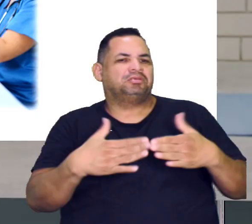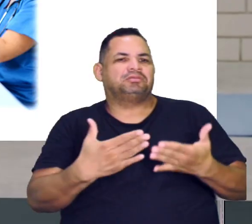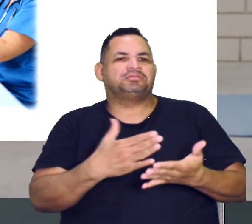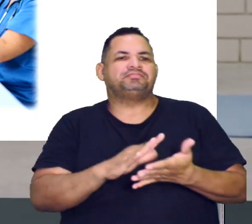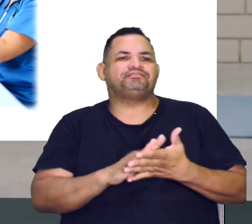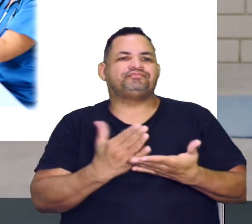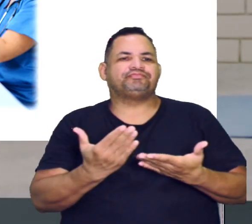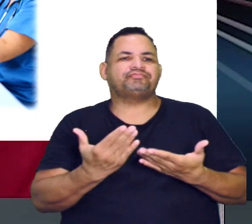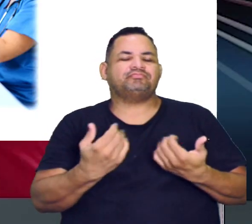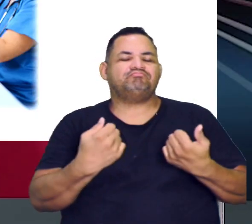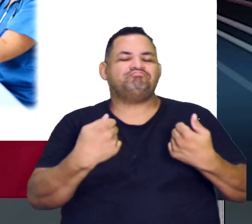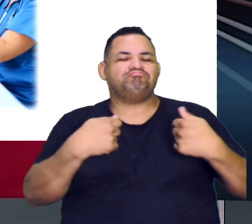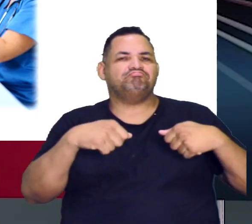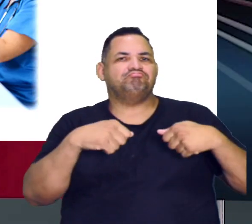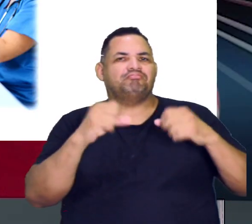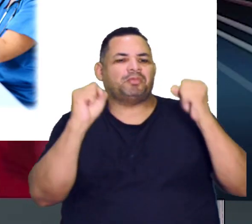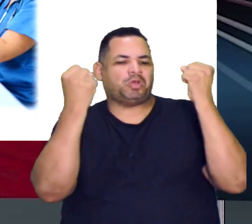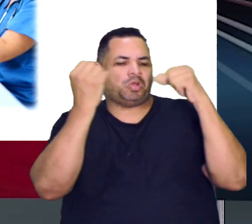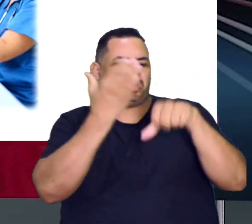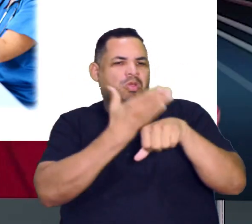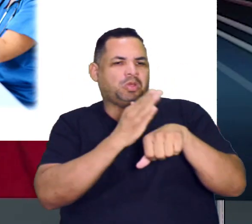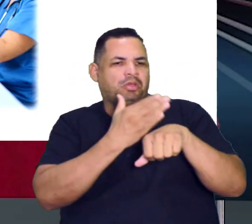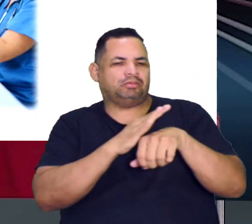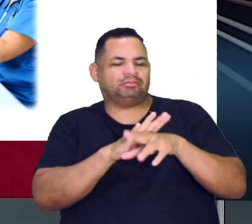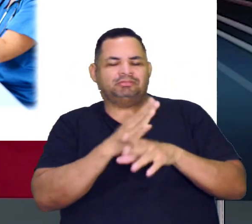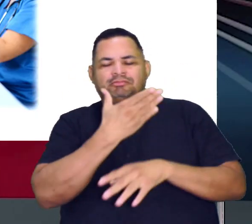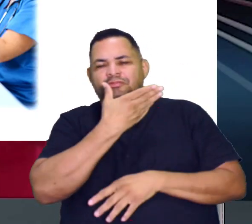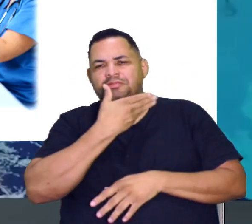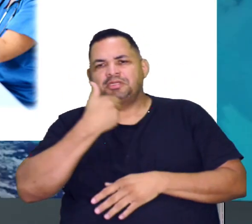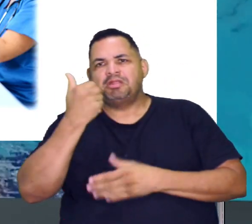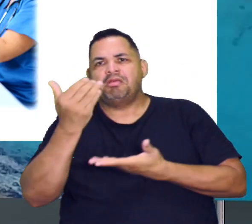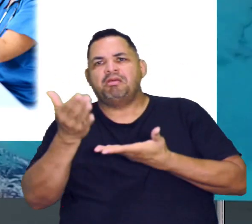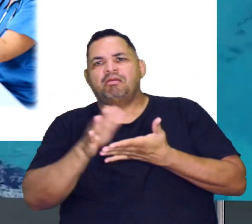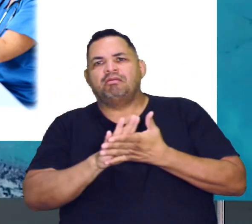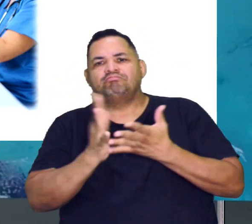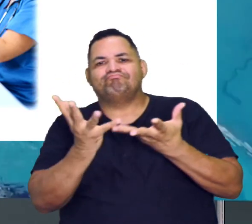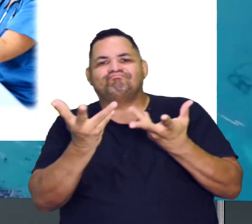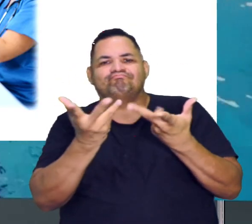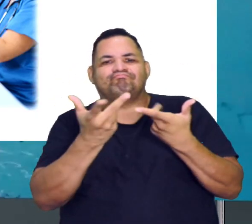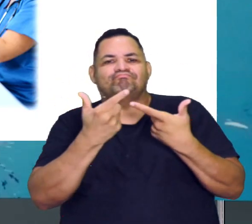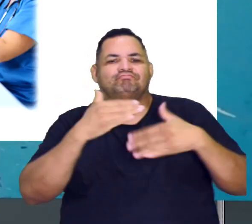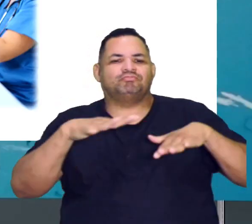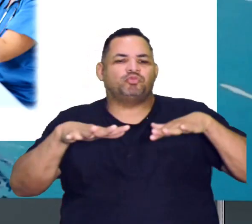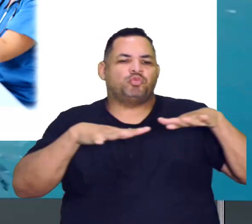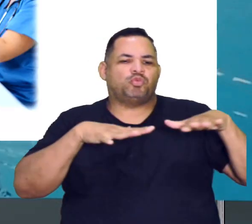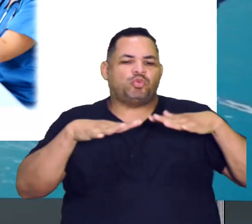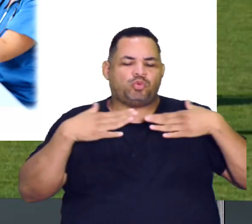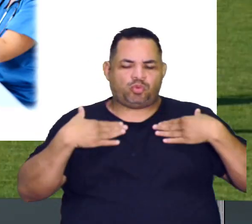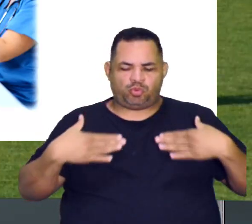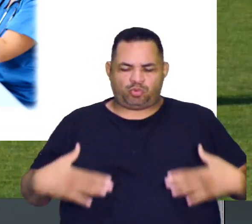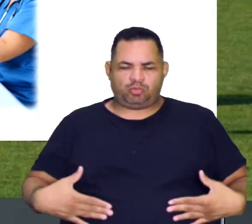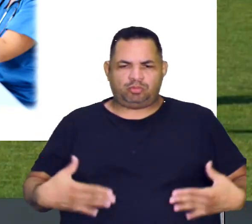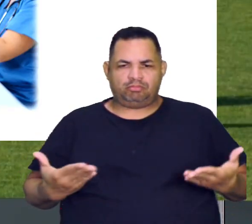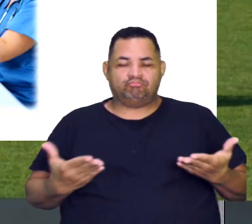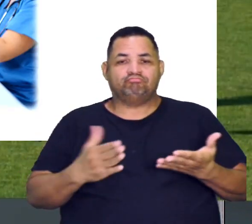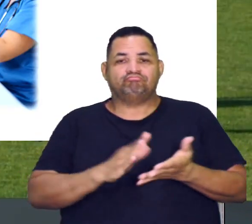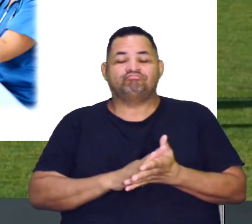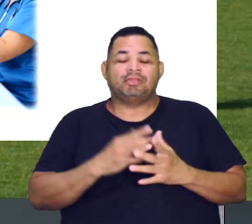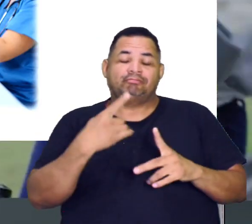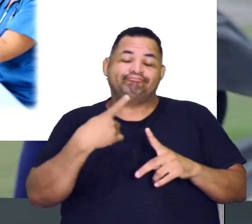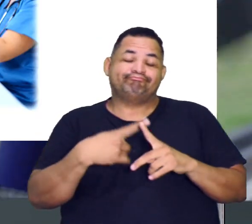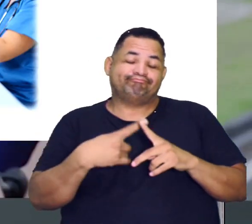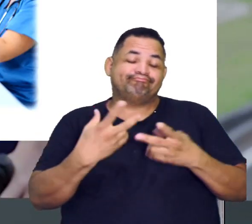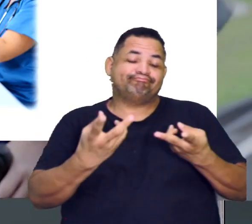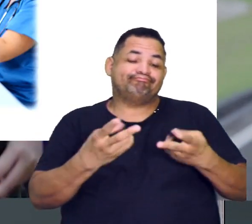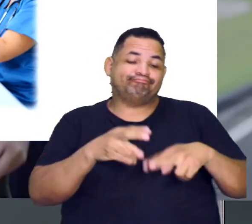aptidões físicas, que não melhora as nossas habilidades motoras, né, nossas habilidades corporais. Então, é nesse sentido que a